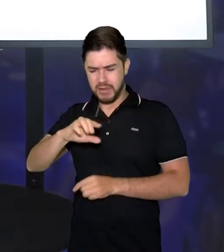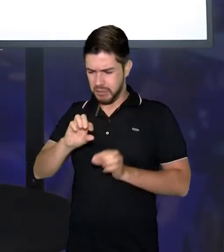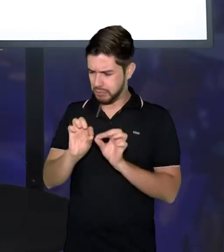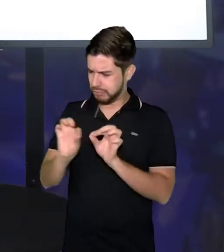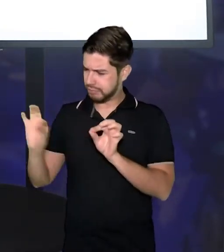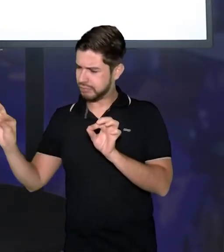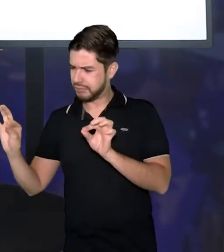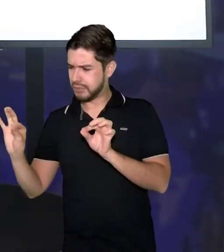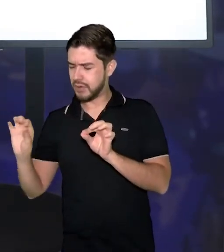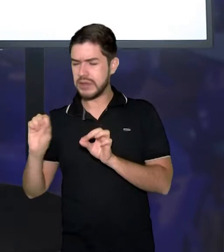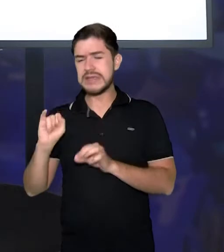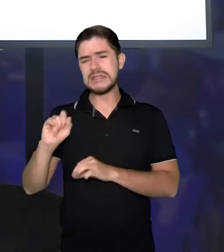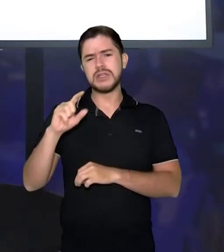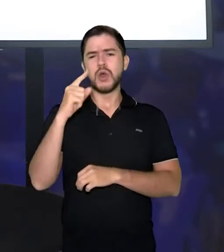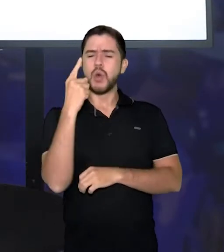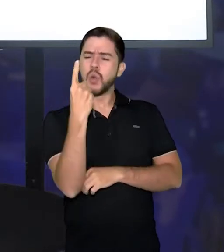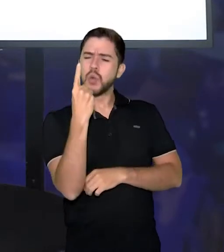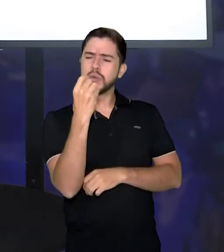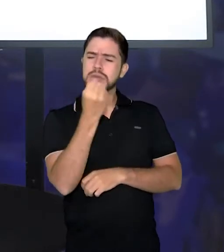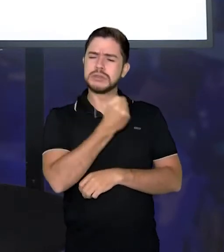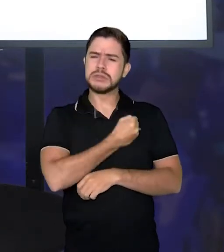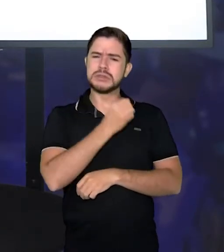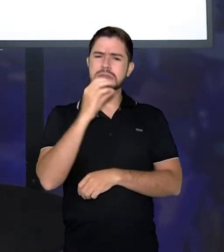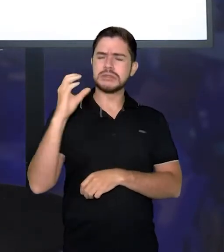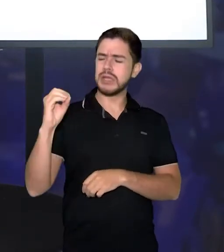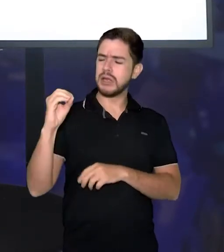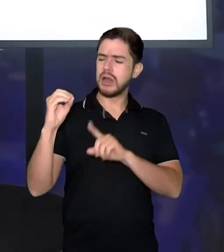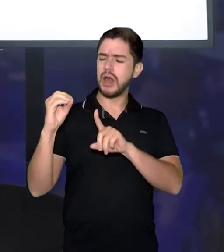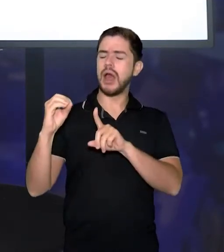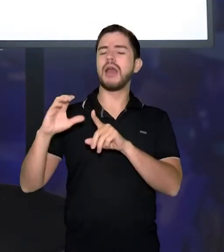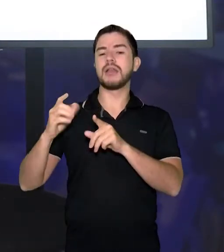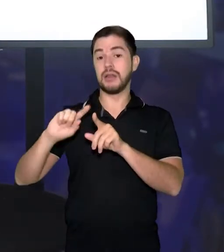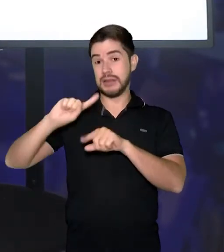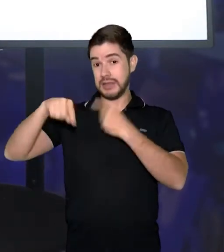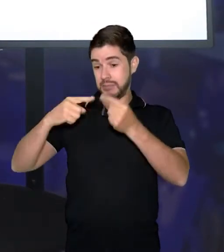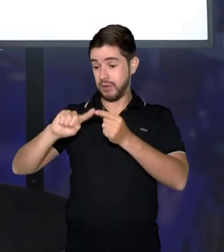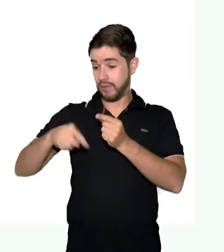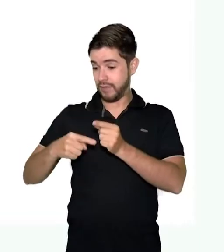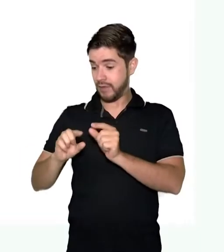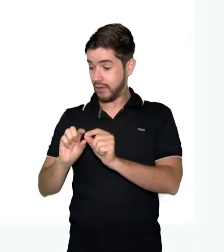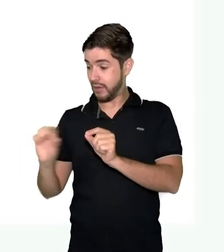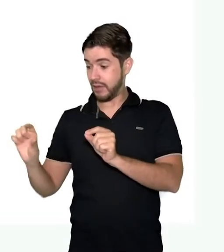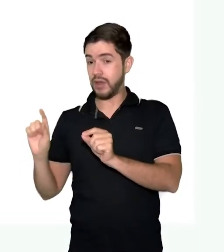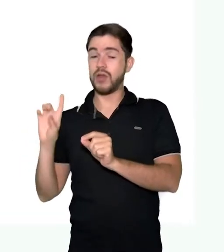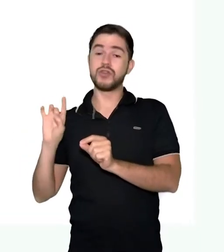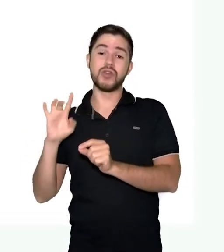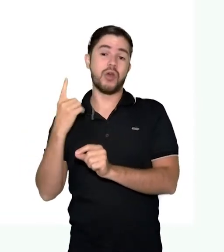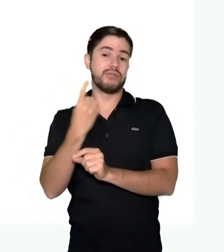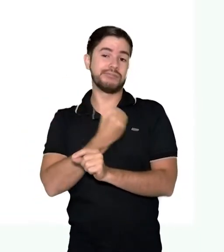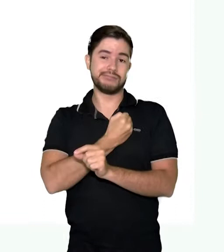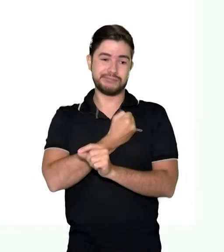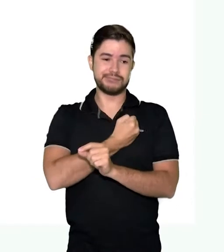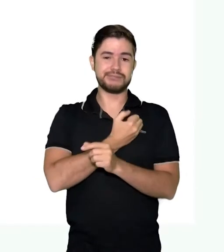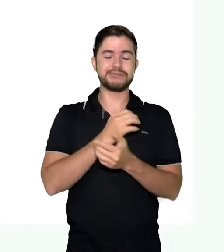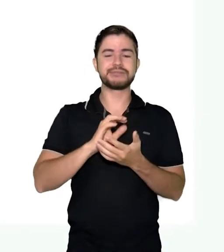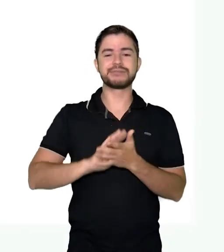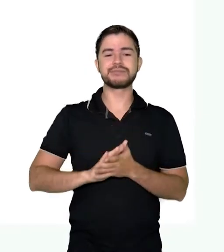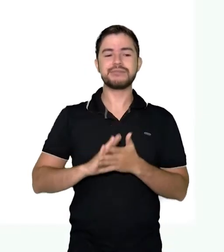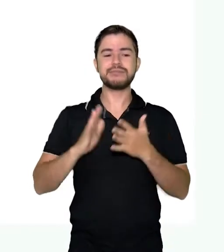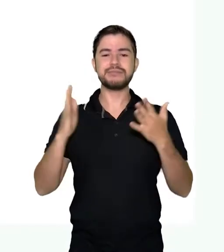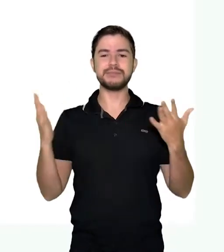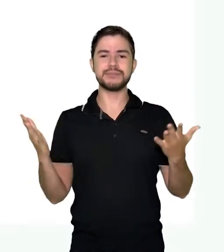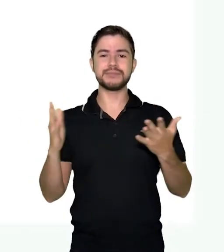zero, é um número apenas após a vírgula. Uma casinha. Então, vejam só.